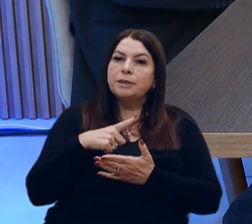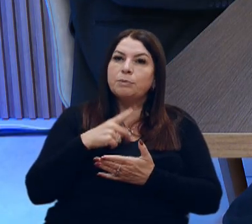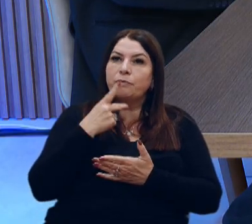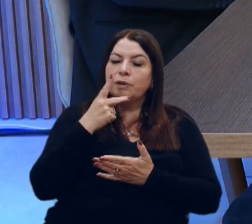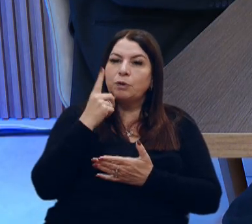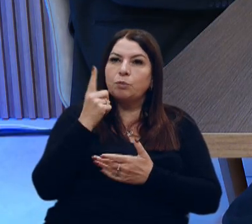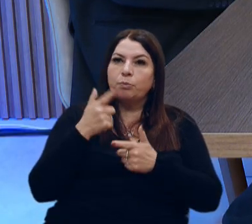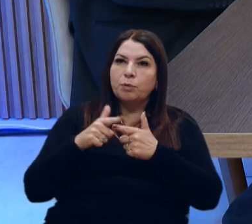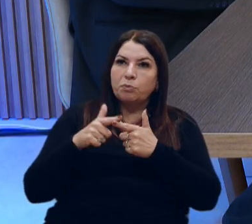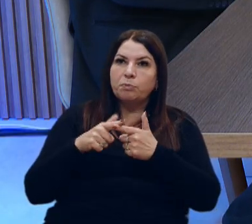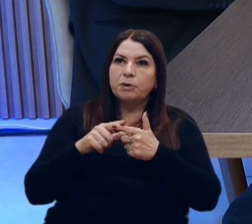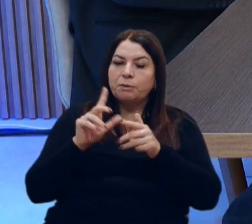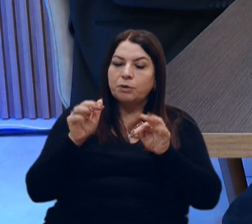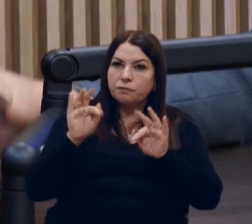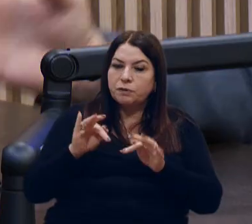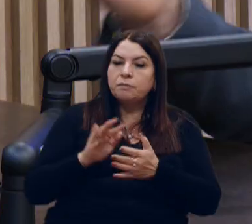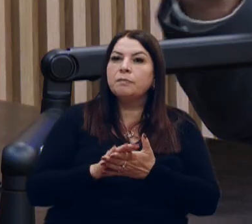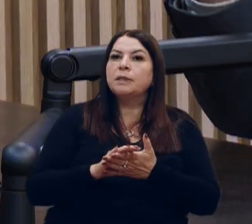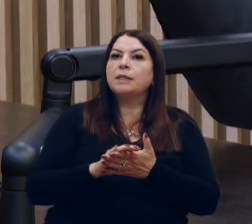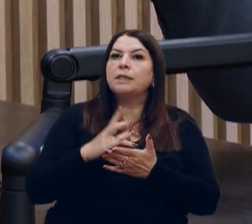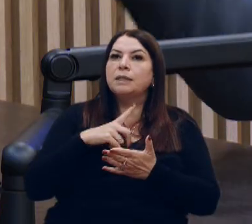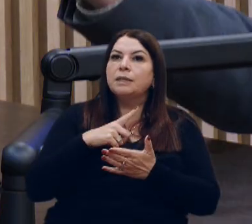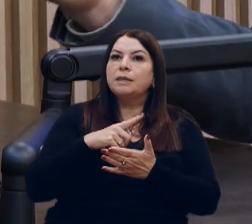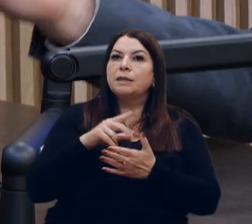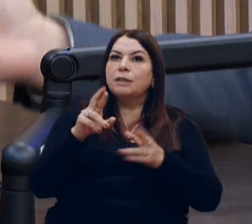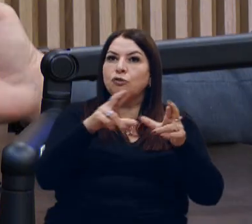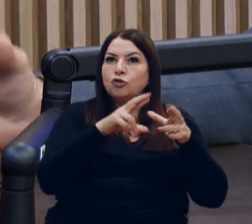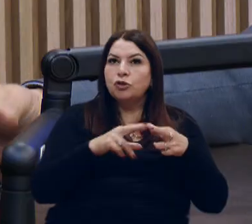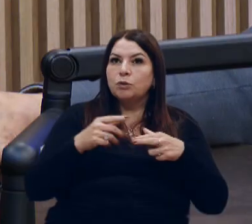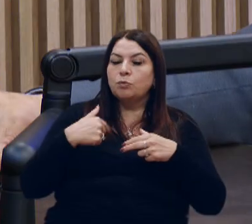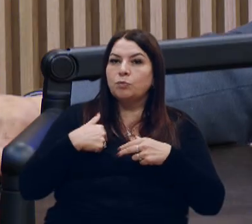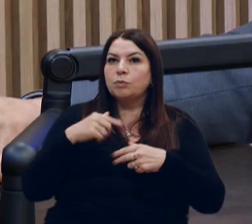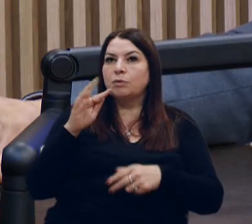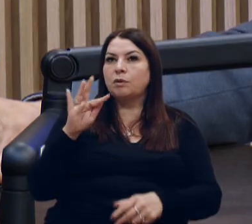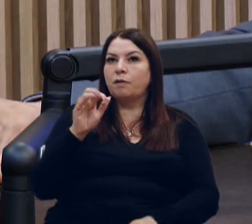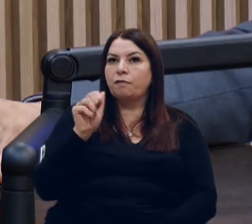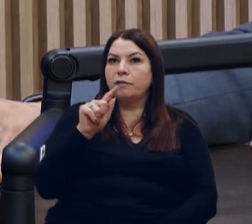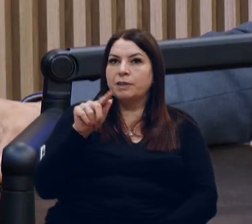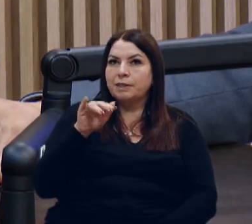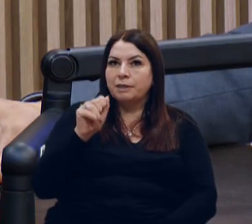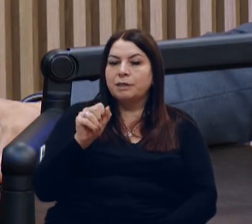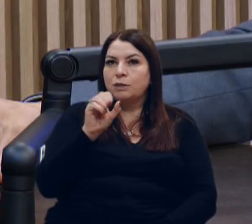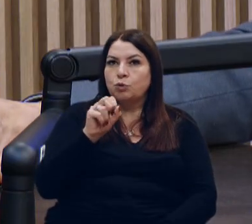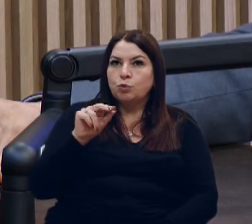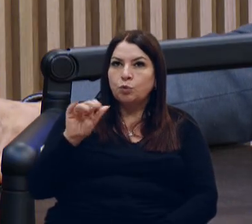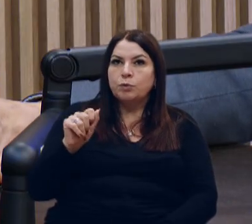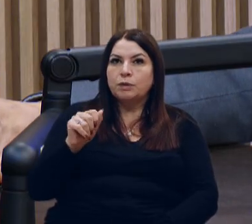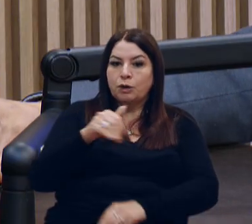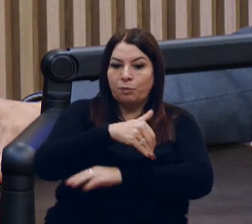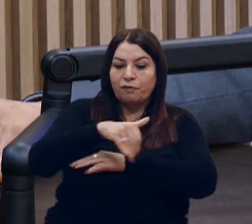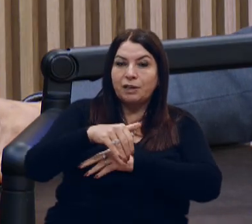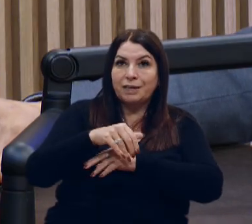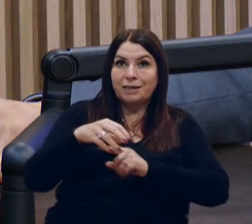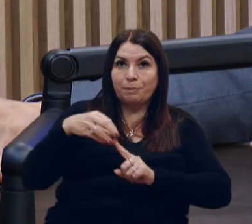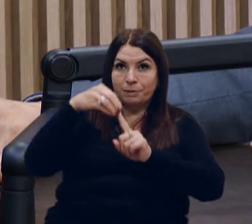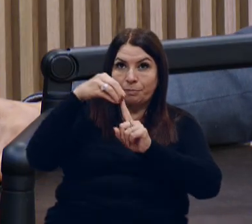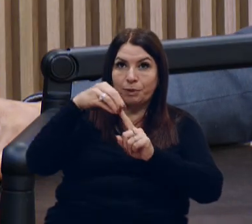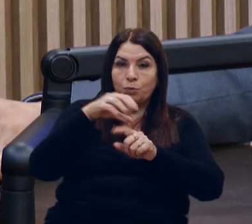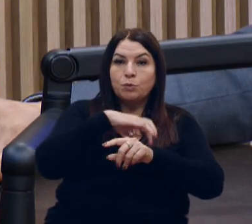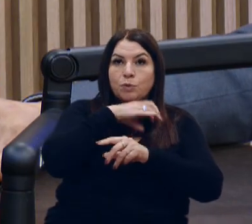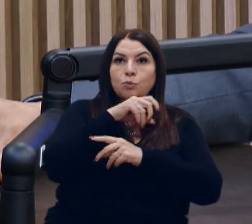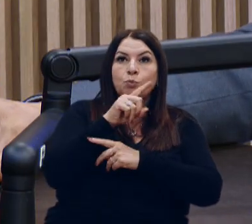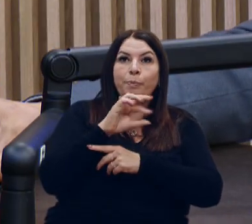um problema, para depois encerrar, nós temos aí a região onde eu moro, que é a Fazenda Souza, né? Onde numa avenida principal um terreno custa R$1